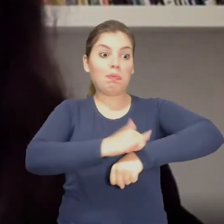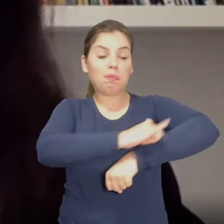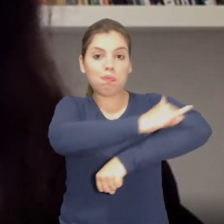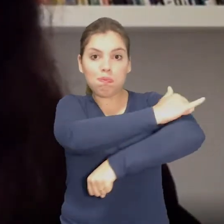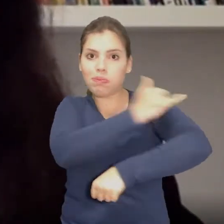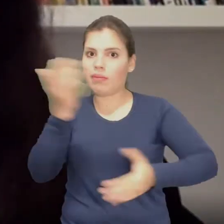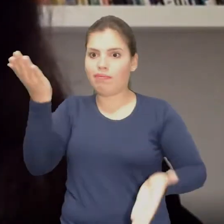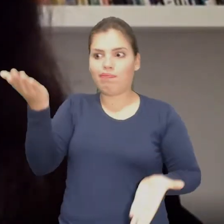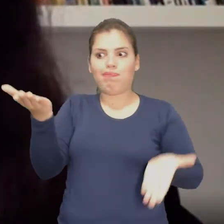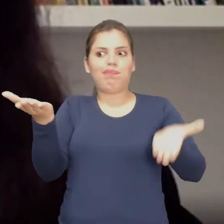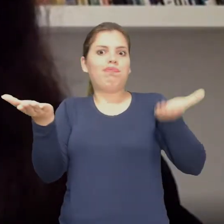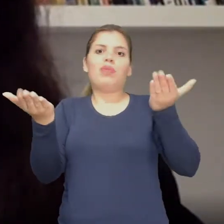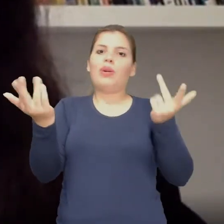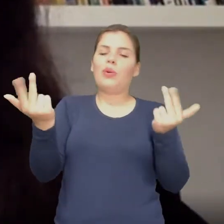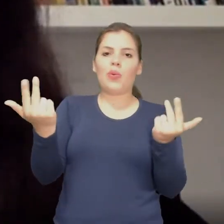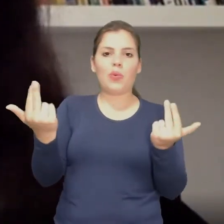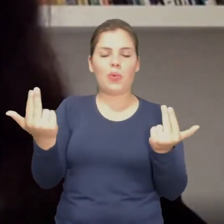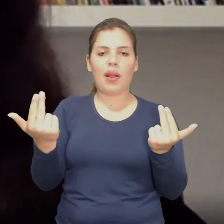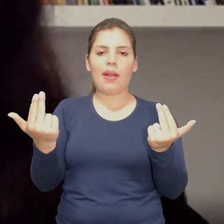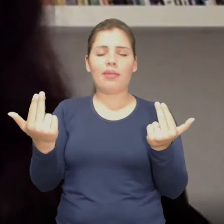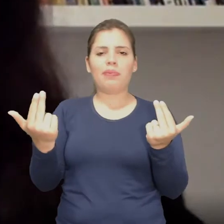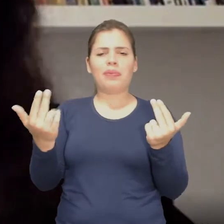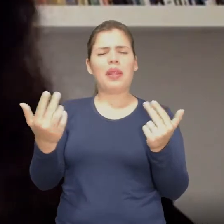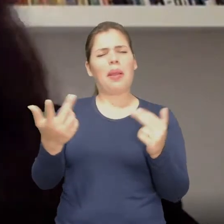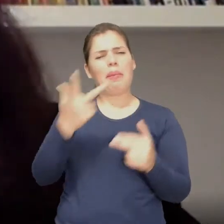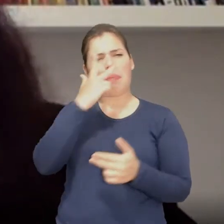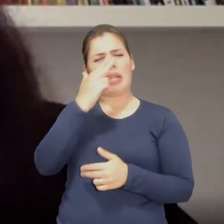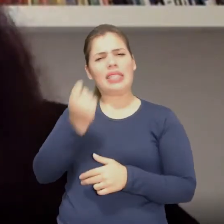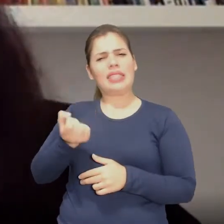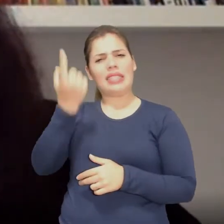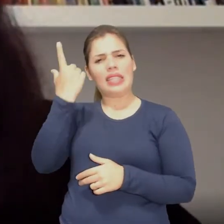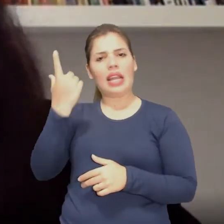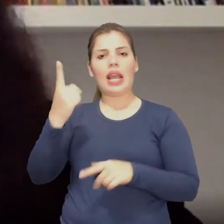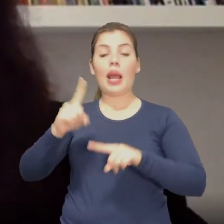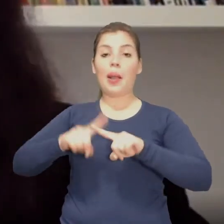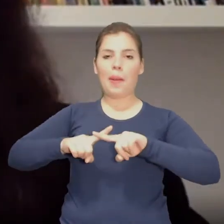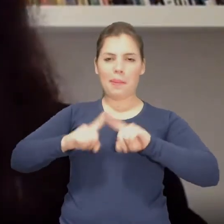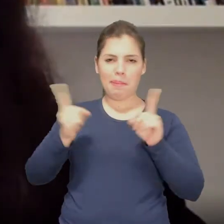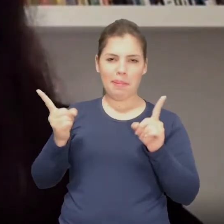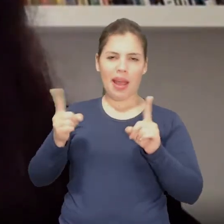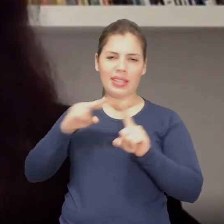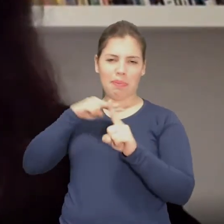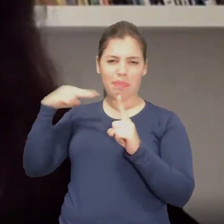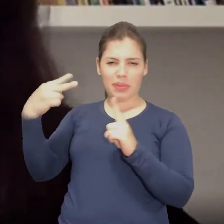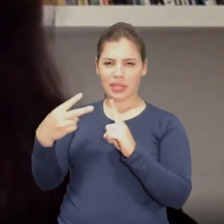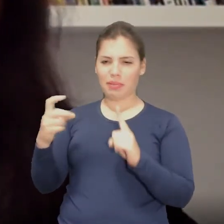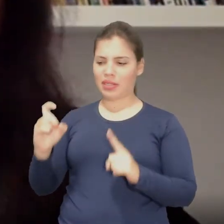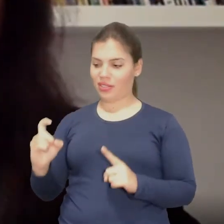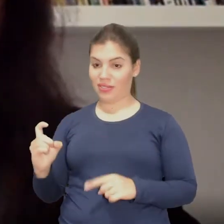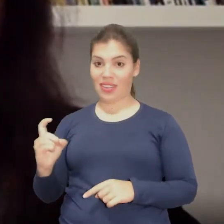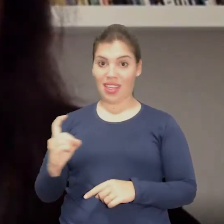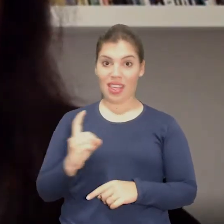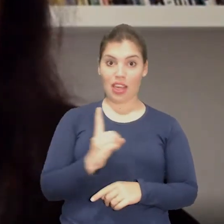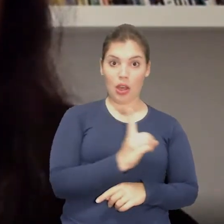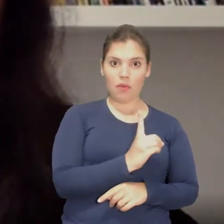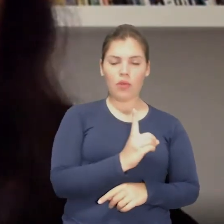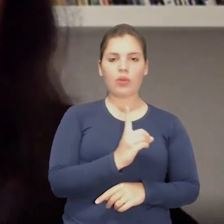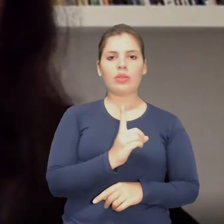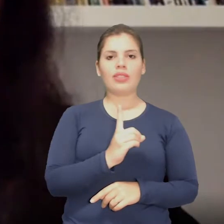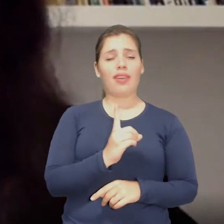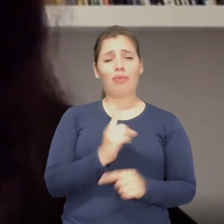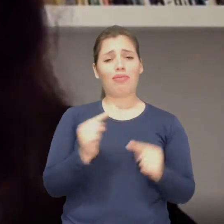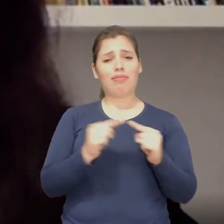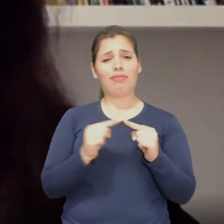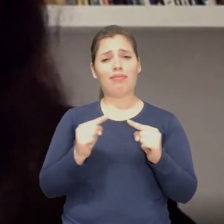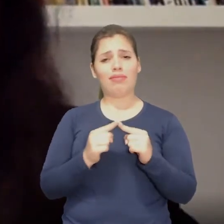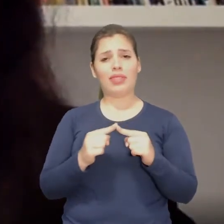muito compreensível, sabe? Então, assim, o nosso cérebro, o nosso corpo, não sabe que a gente está deixando de